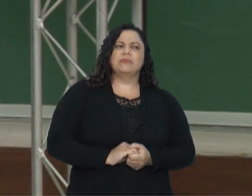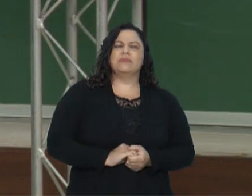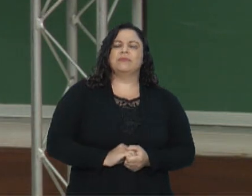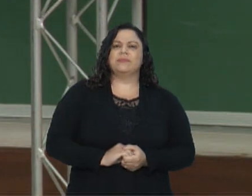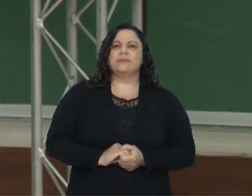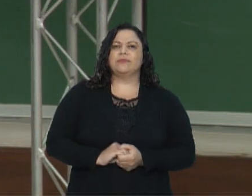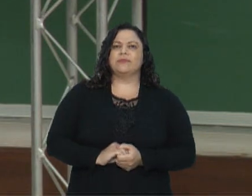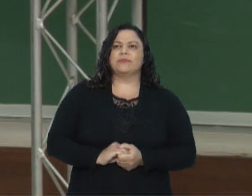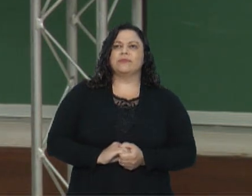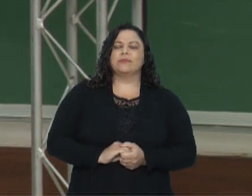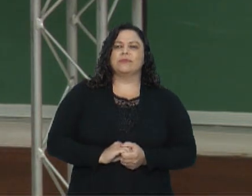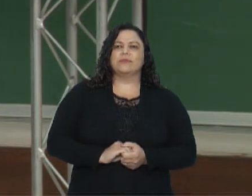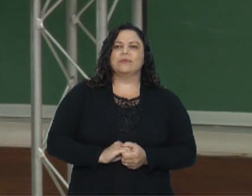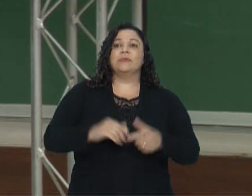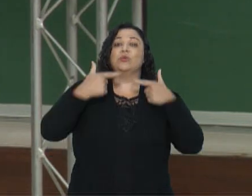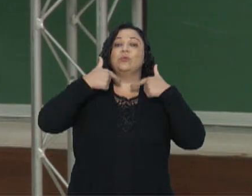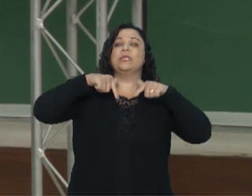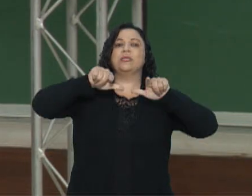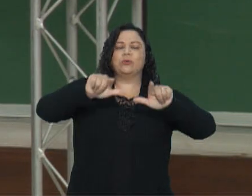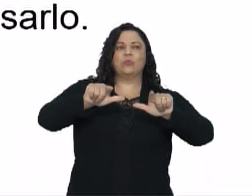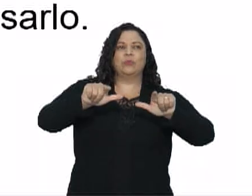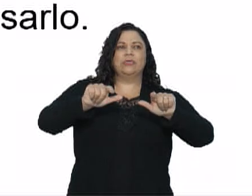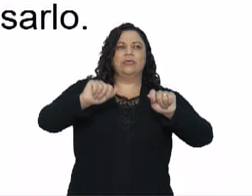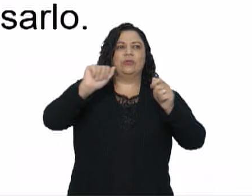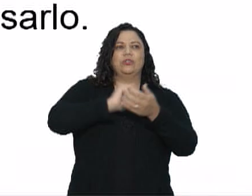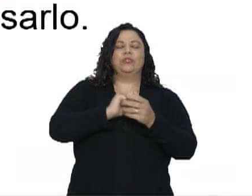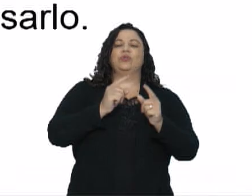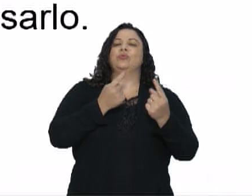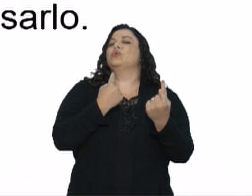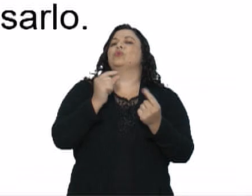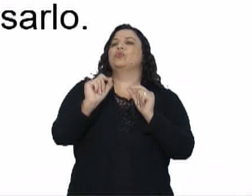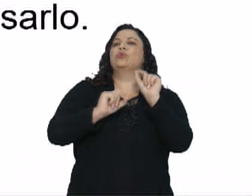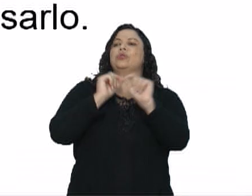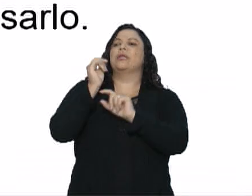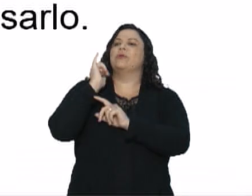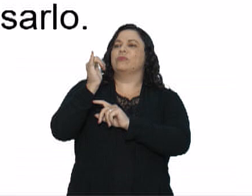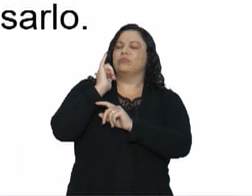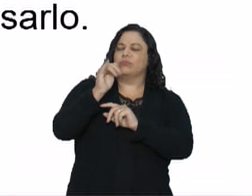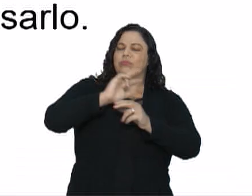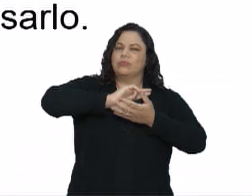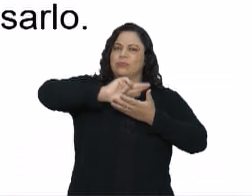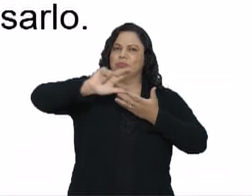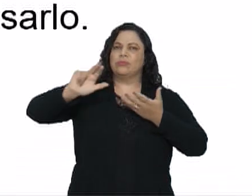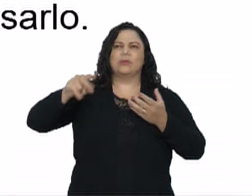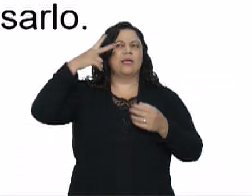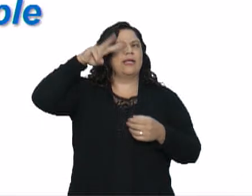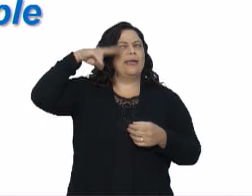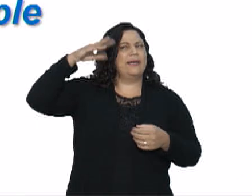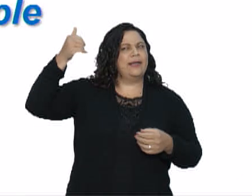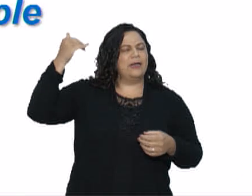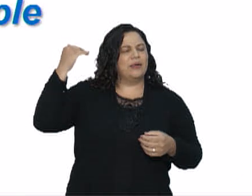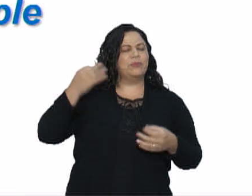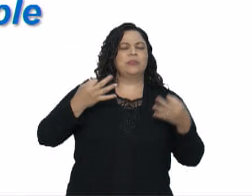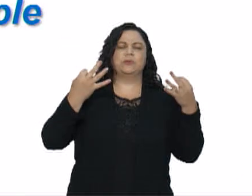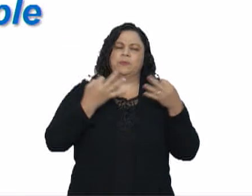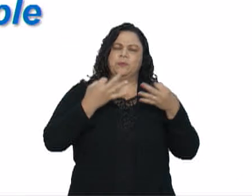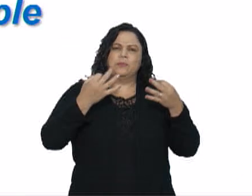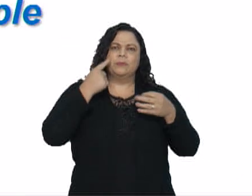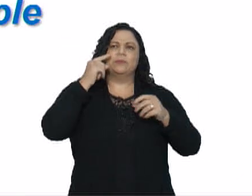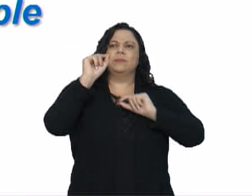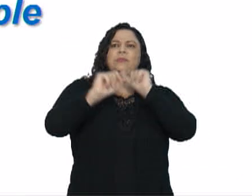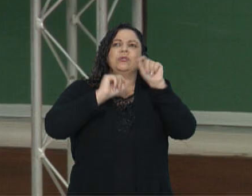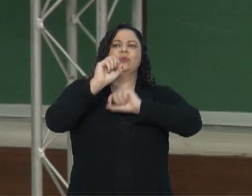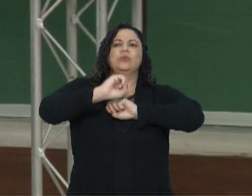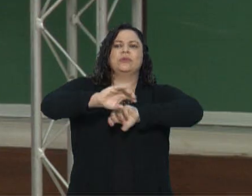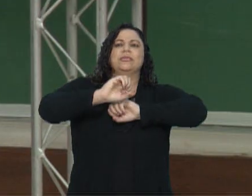de língua foi o pretérito dentro do modo subjuntivo. Eu sei que vocês devem estar lembrando perfeitamente. Então,